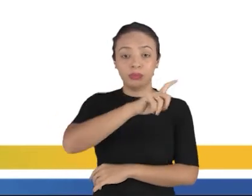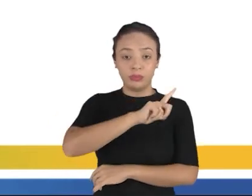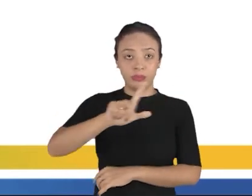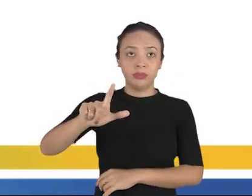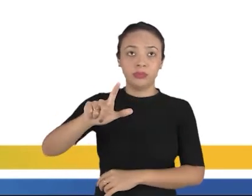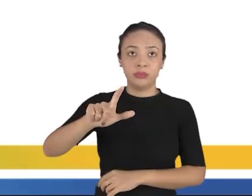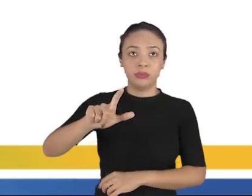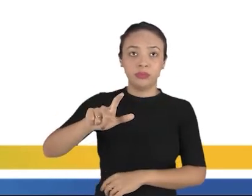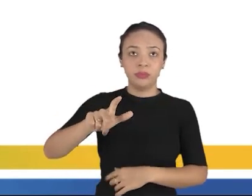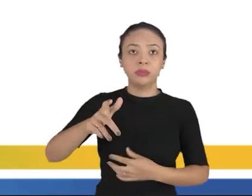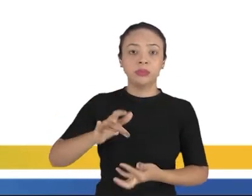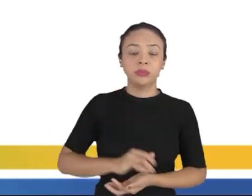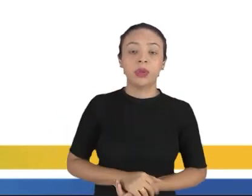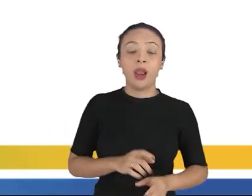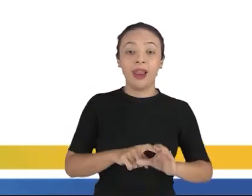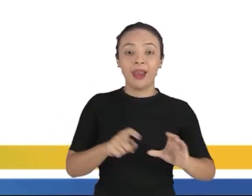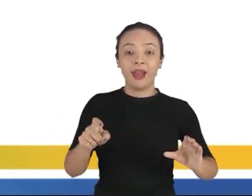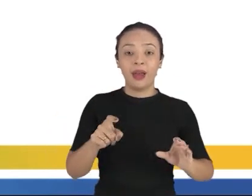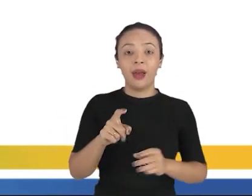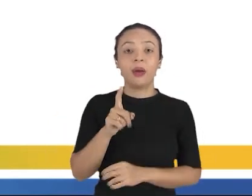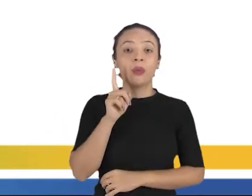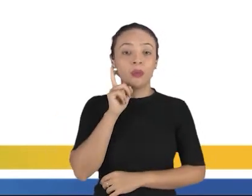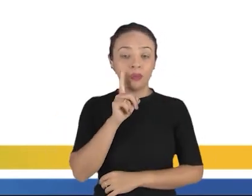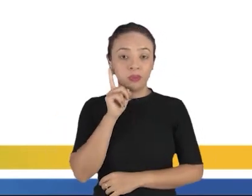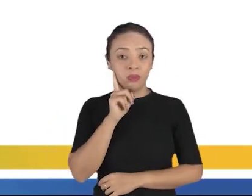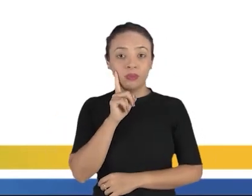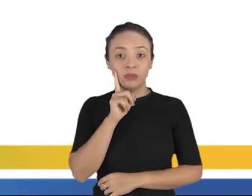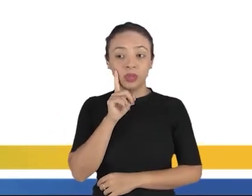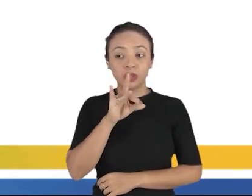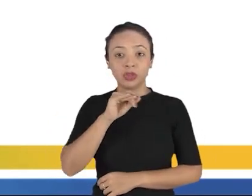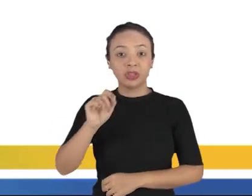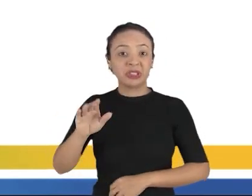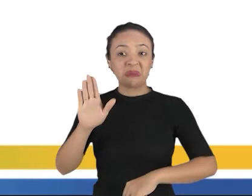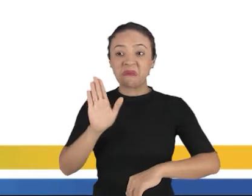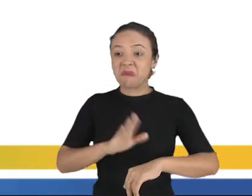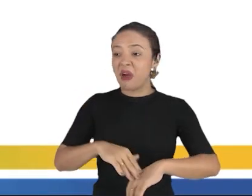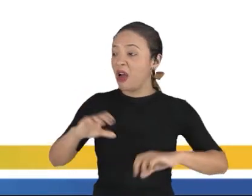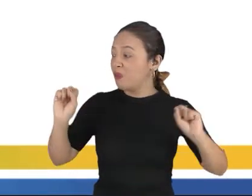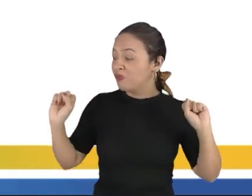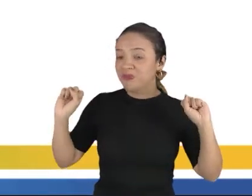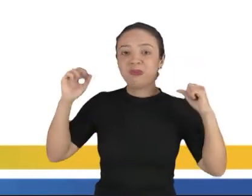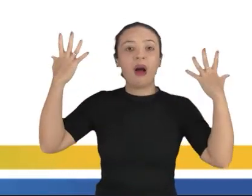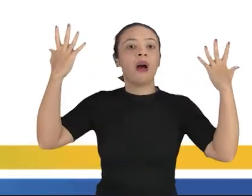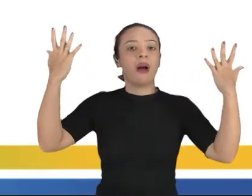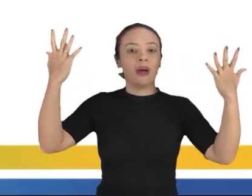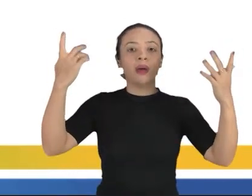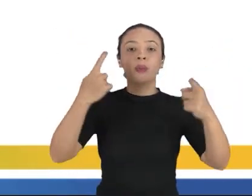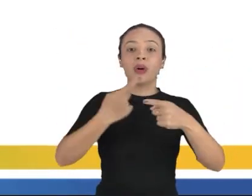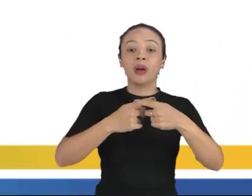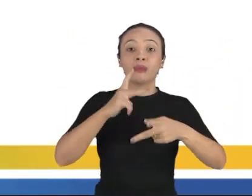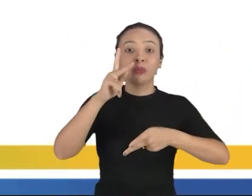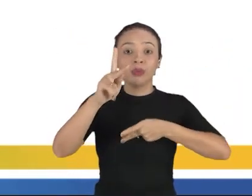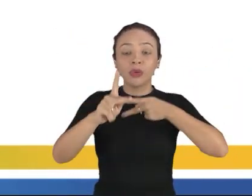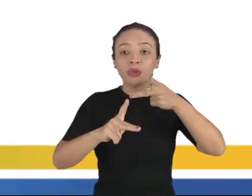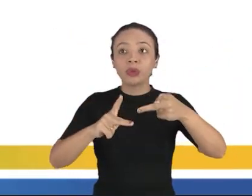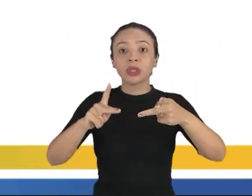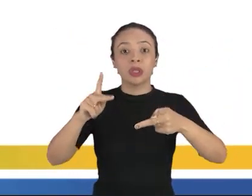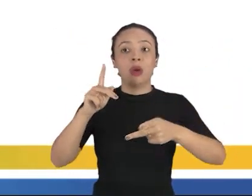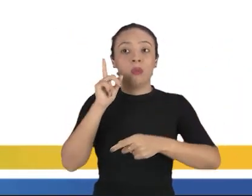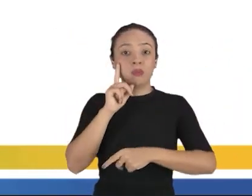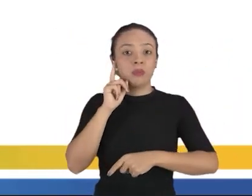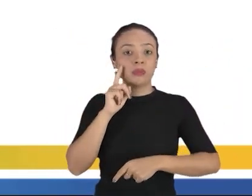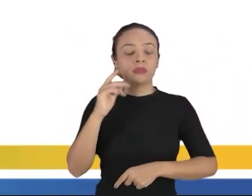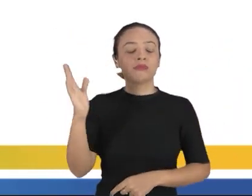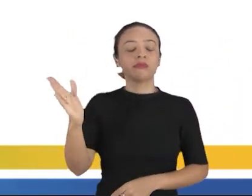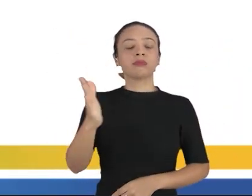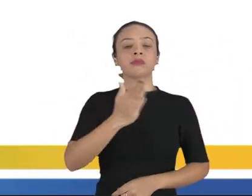julho. A independência americana é uma das datas mais celebradas, visto que o povo americano é um povo muito patriota.